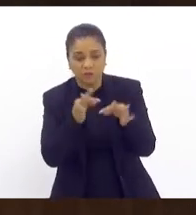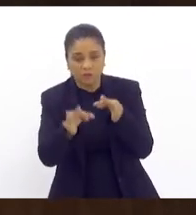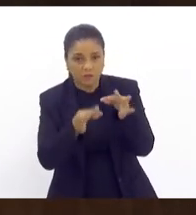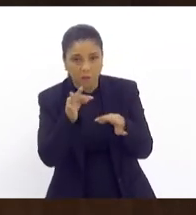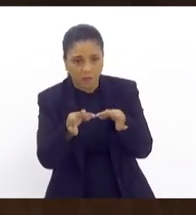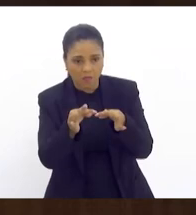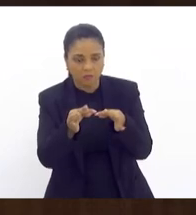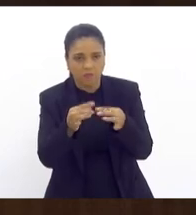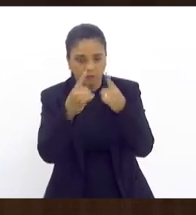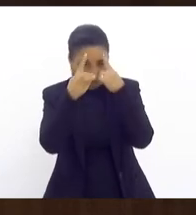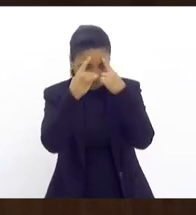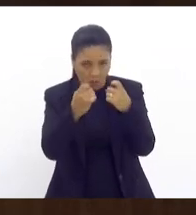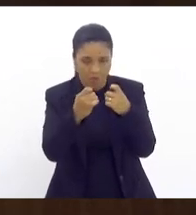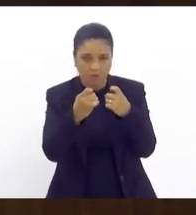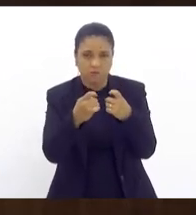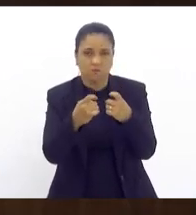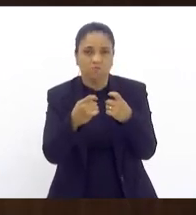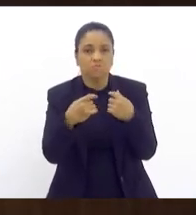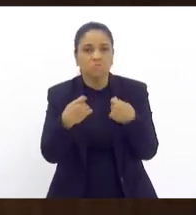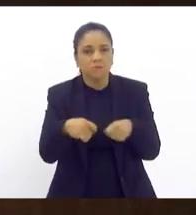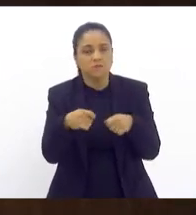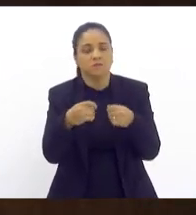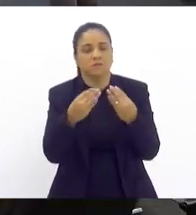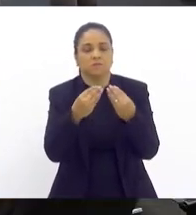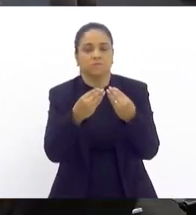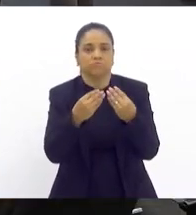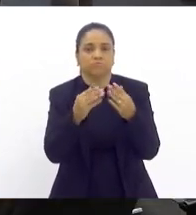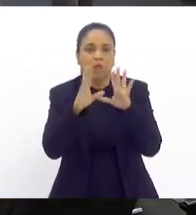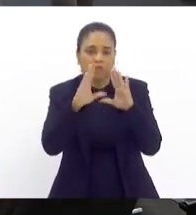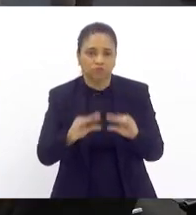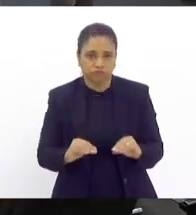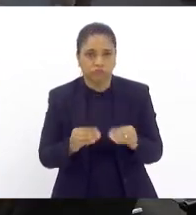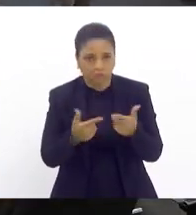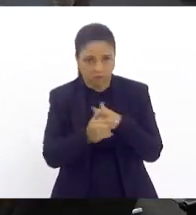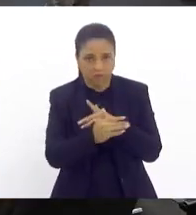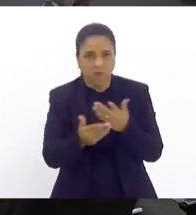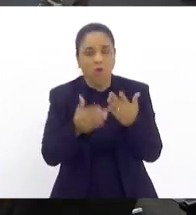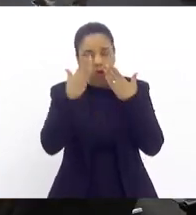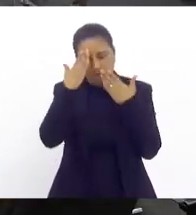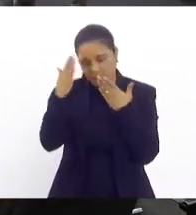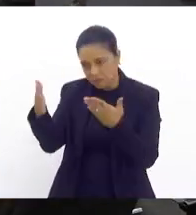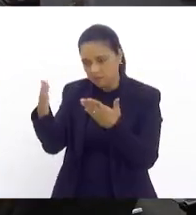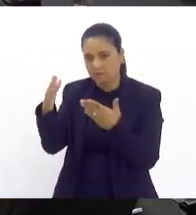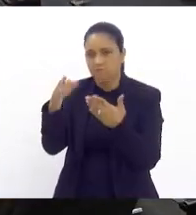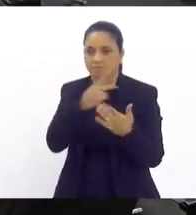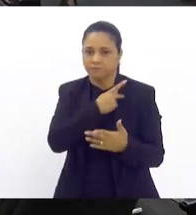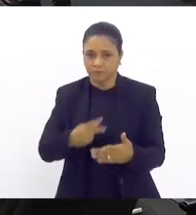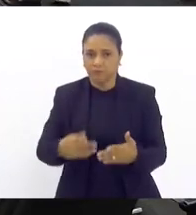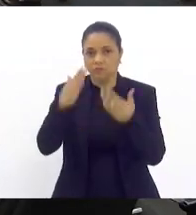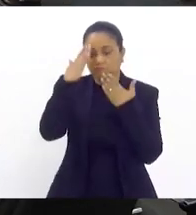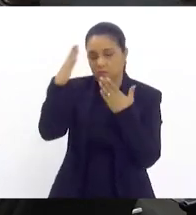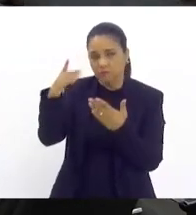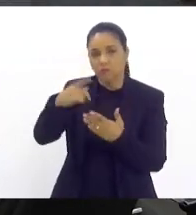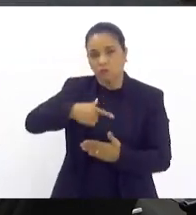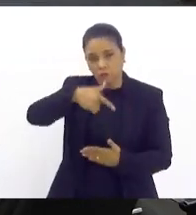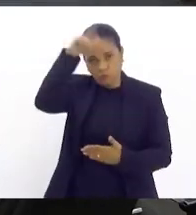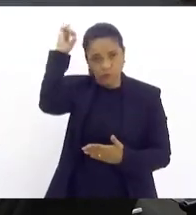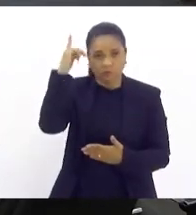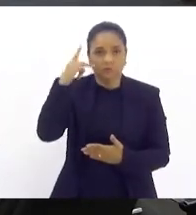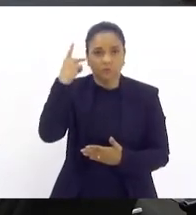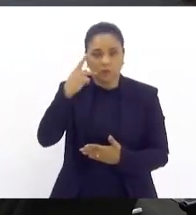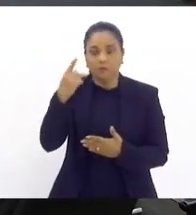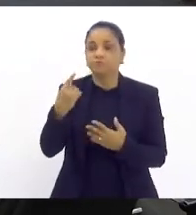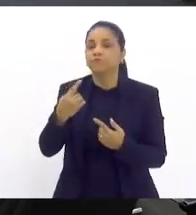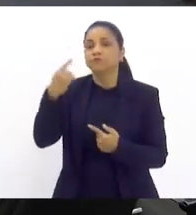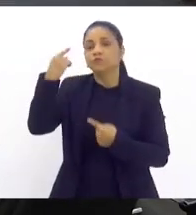era isso que eu queria colocar Obrigada presidenta Obrigada Luiz Paulo em discussão Nobre deputada